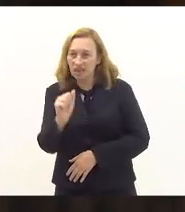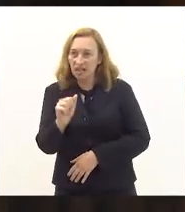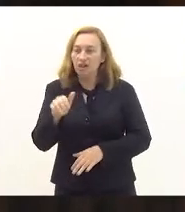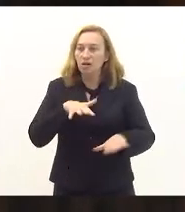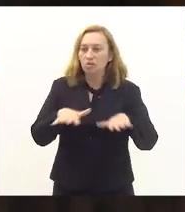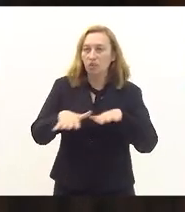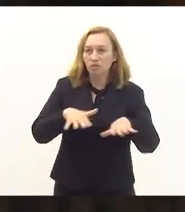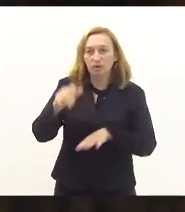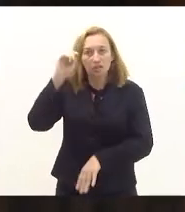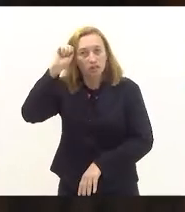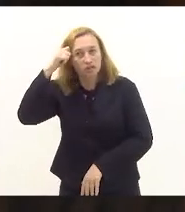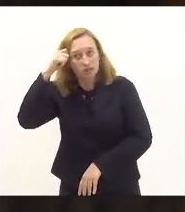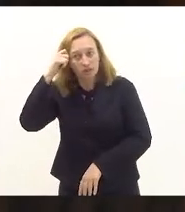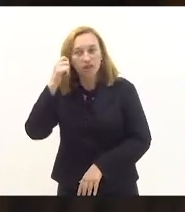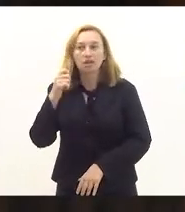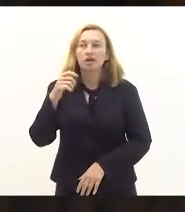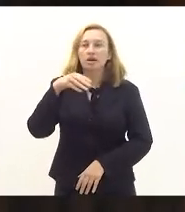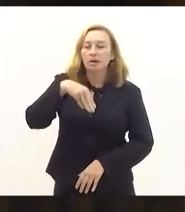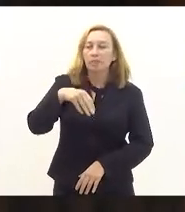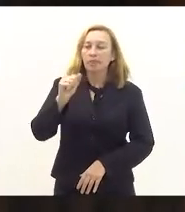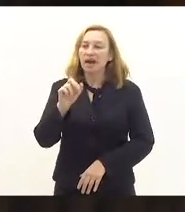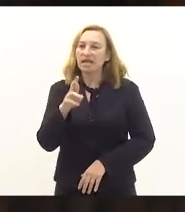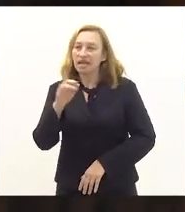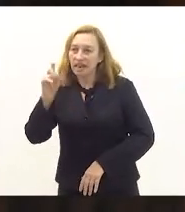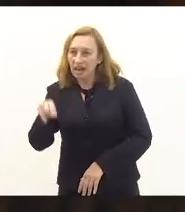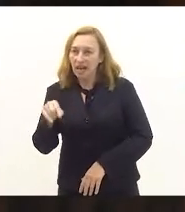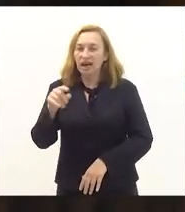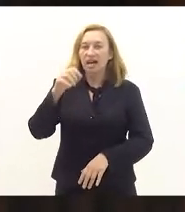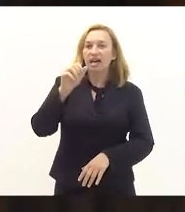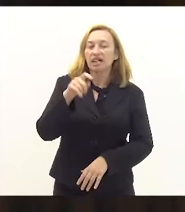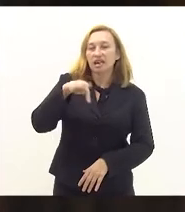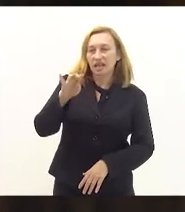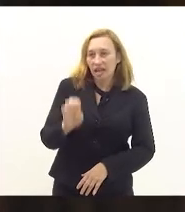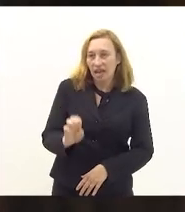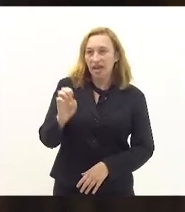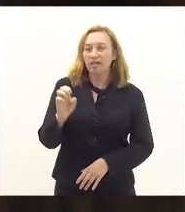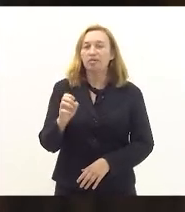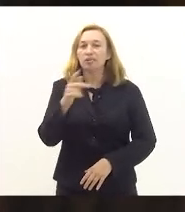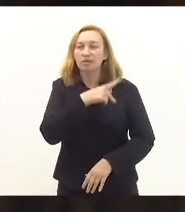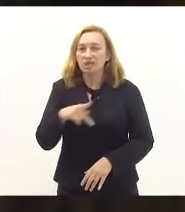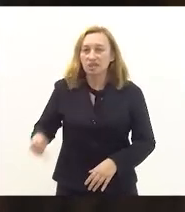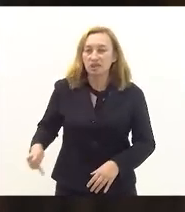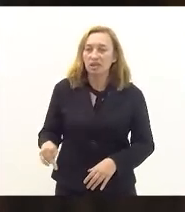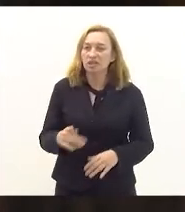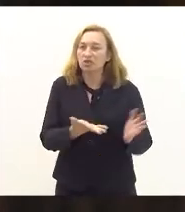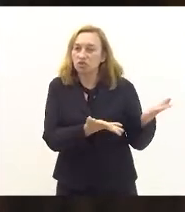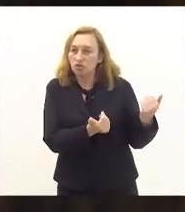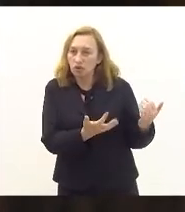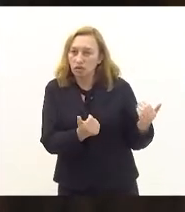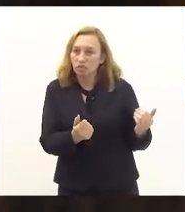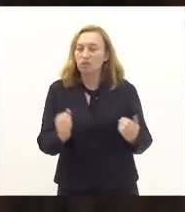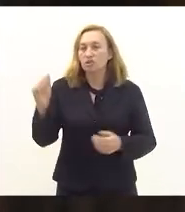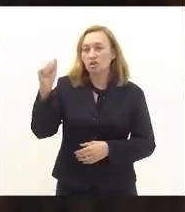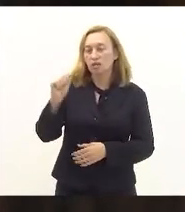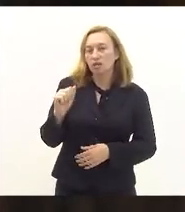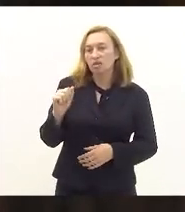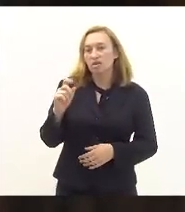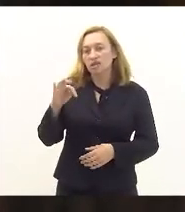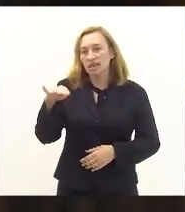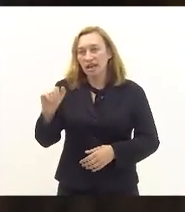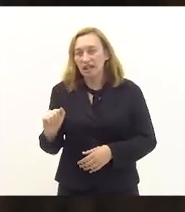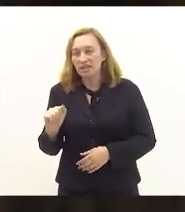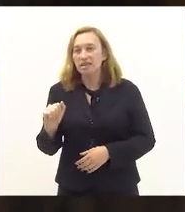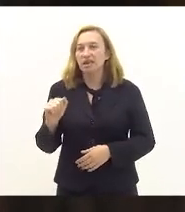Movimento Negro de Maricá, Guilherme Sanches, presidente municipal da Juventude Socialista Carioca,